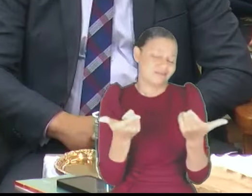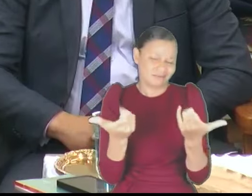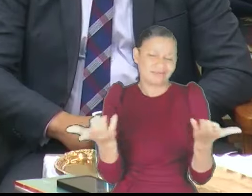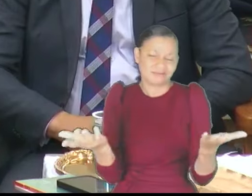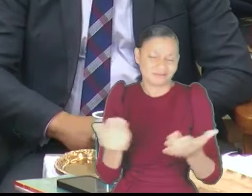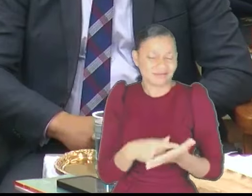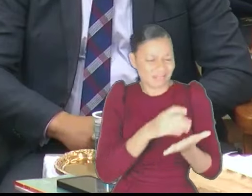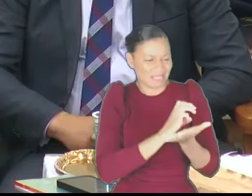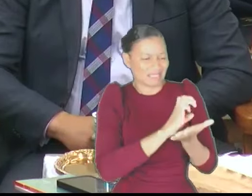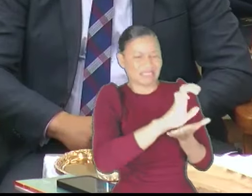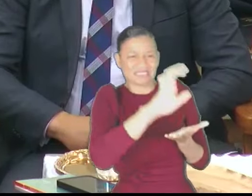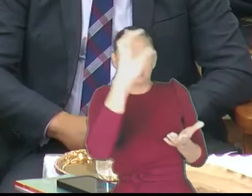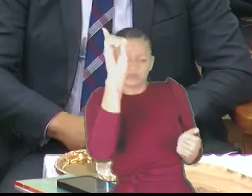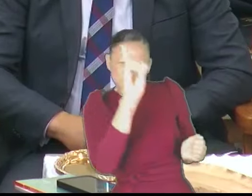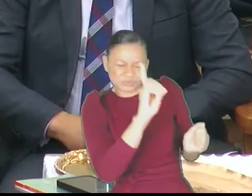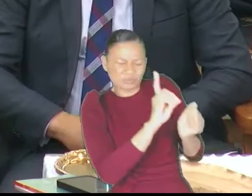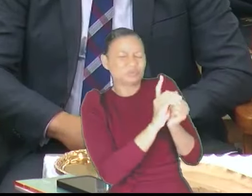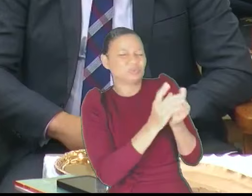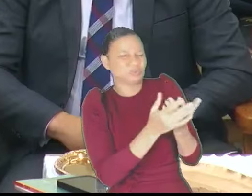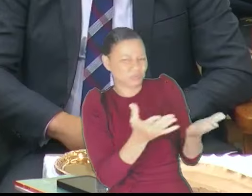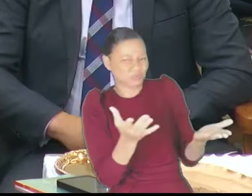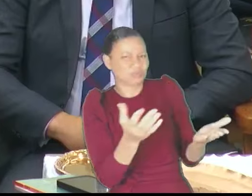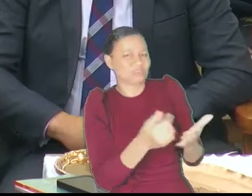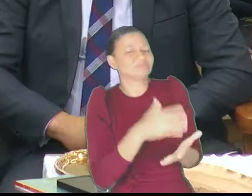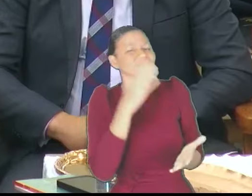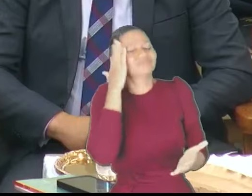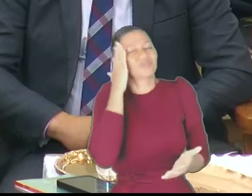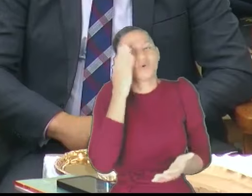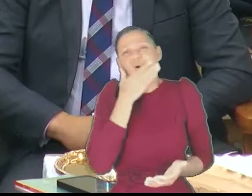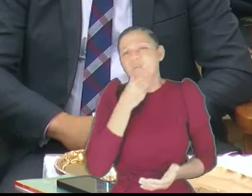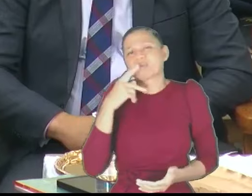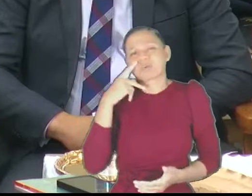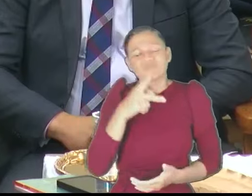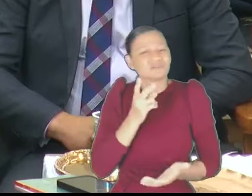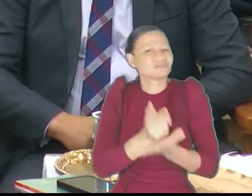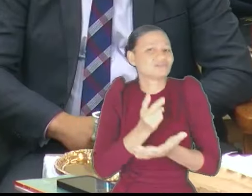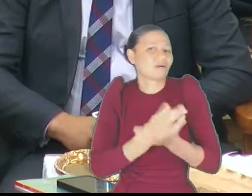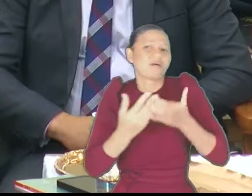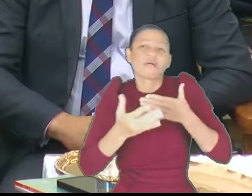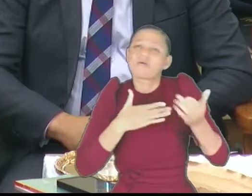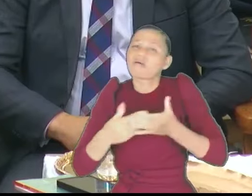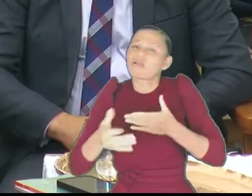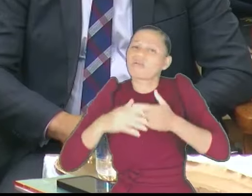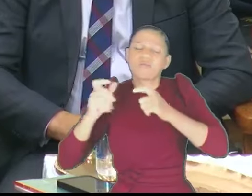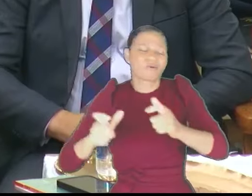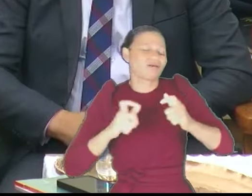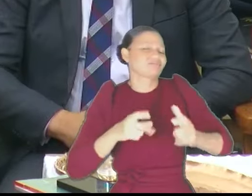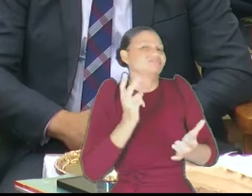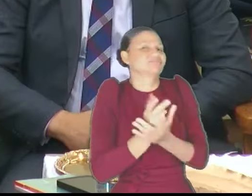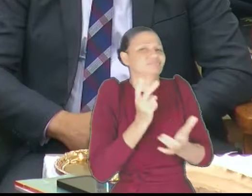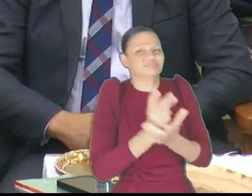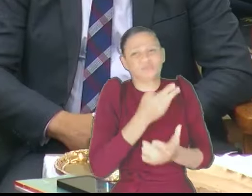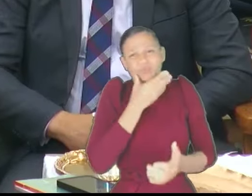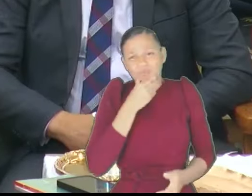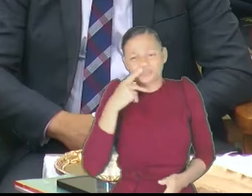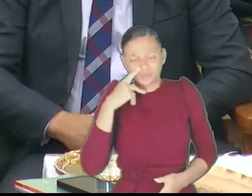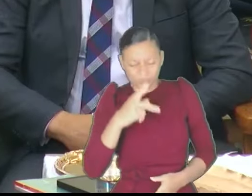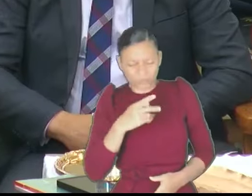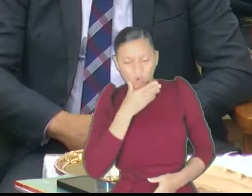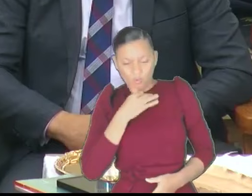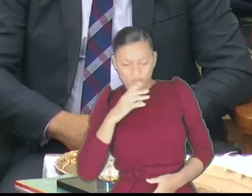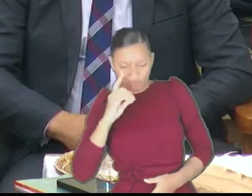que é Deus que está inspirando. Mas eu entendo aqui que profeta é profeta toda hora, irmão. Se você é homem de Deus no púlpito,